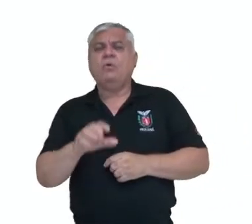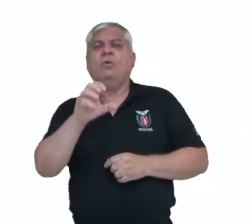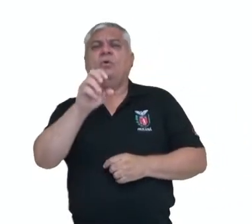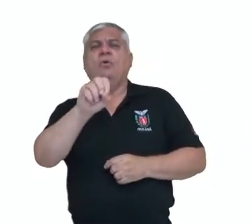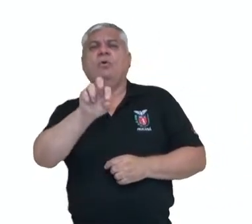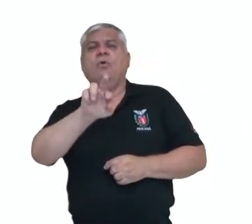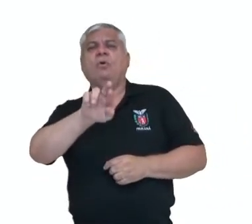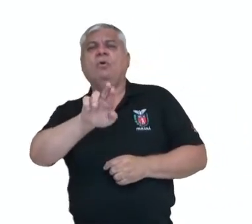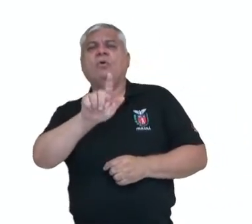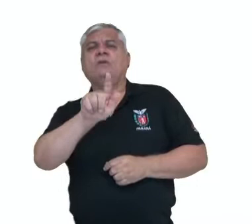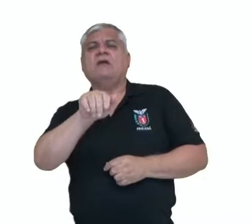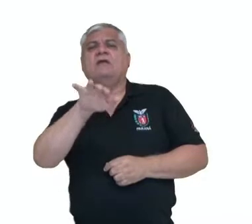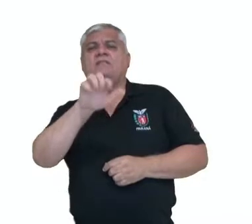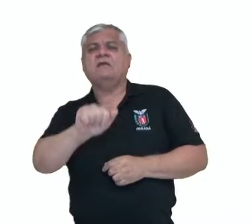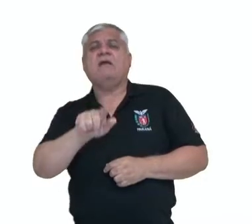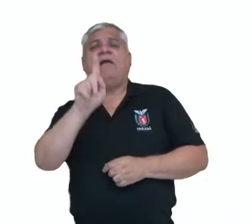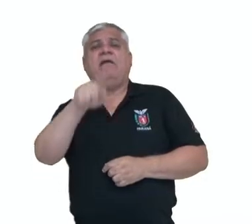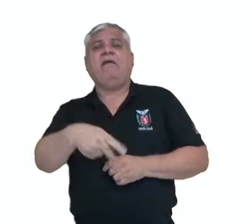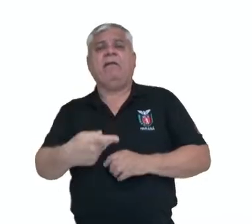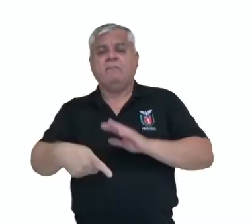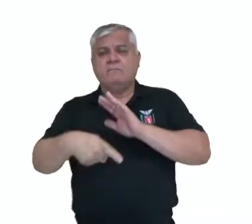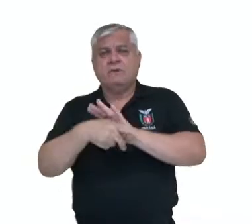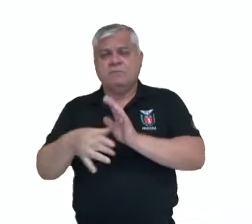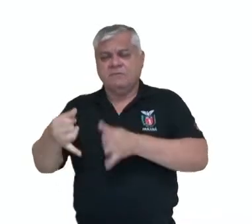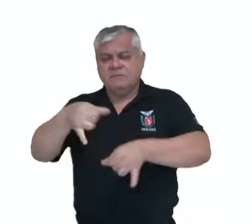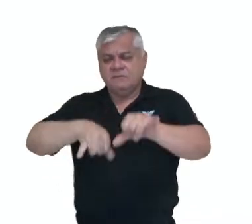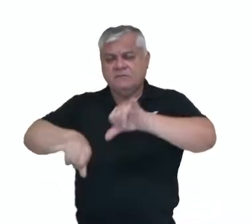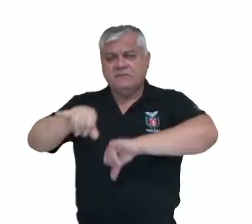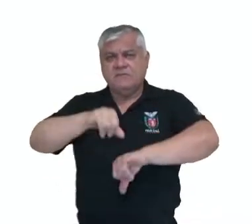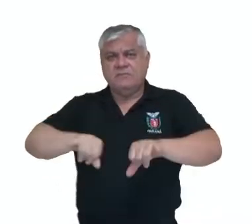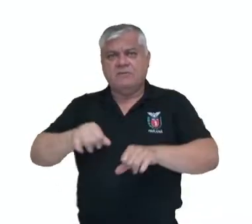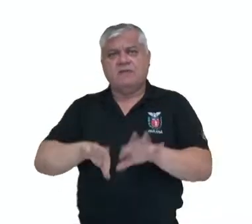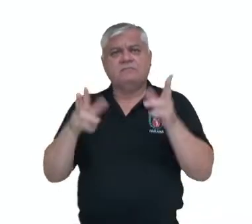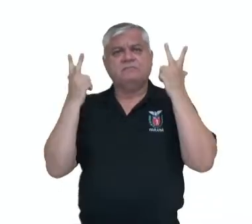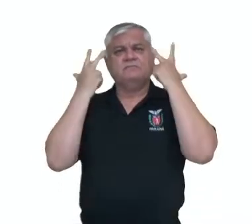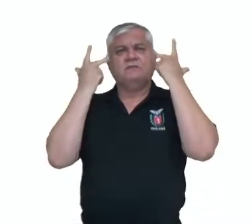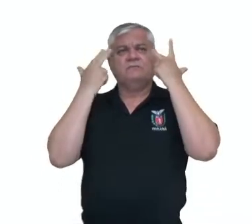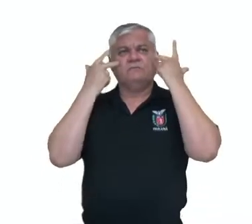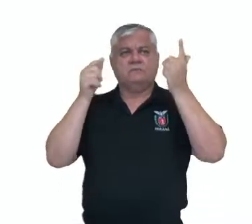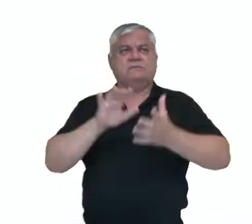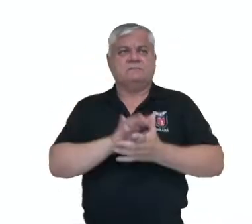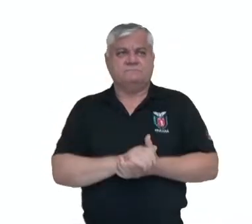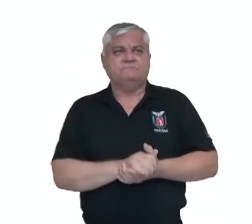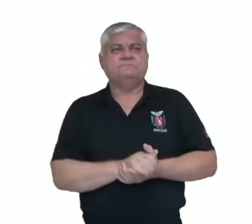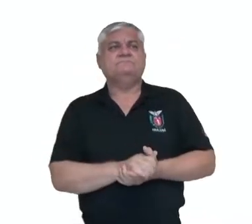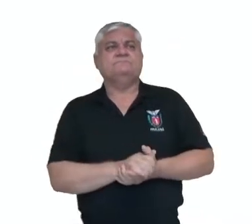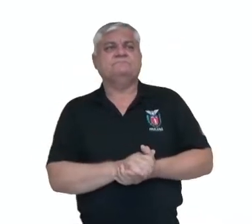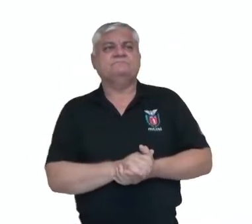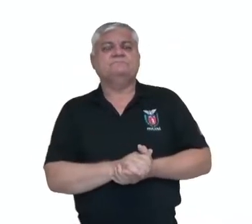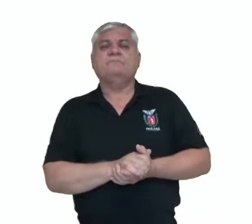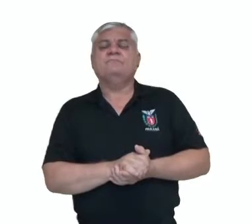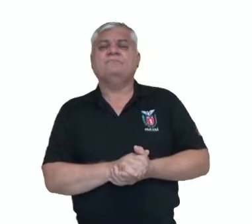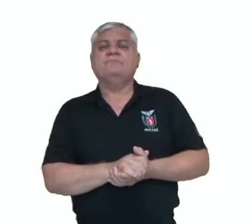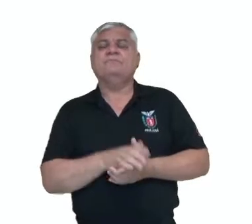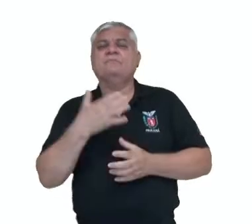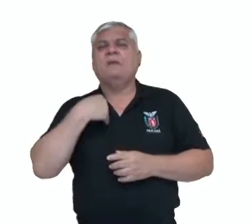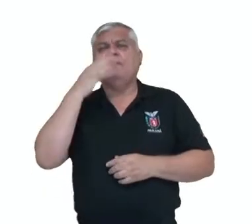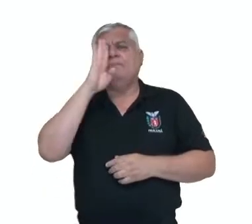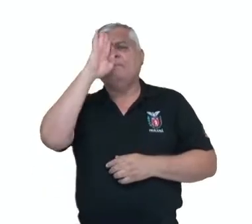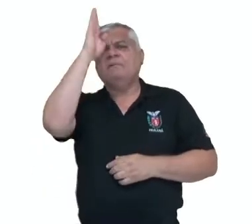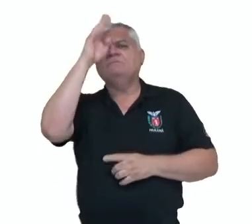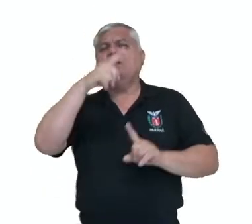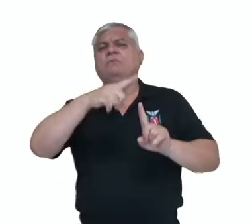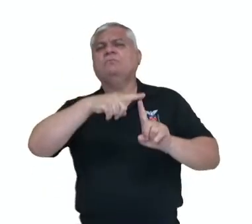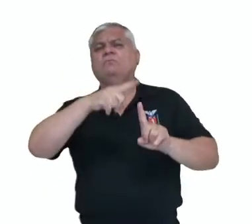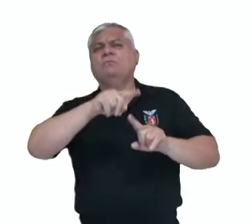orgânicas, claro, são aquelas reações químicas que envolvem substâncias orgânicas. Evidentemente, os principais tipos de